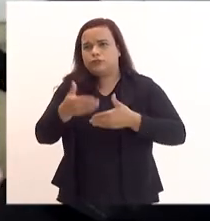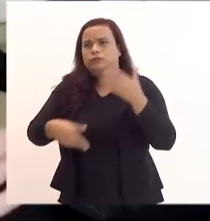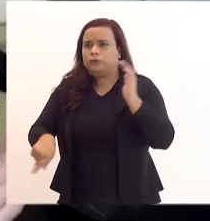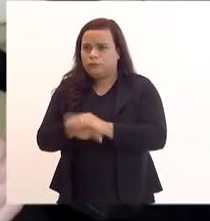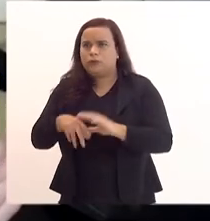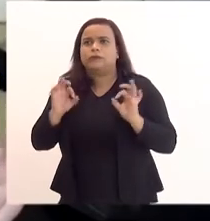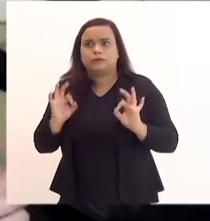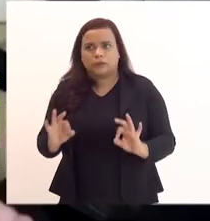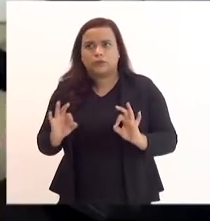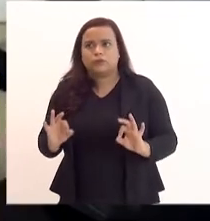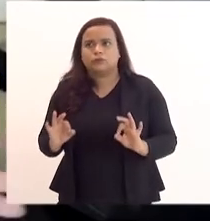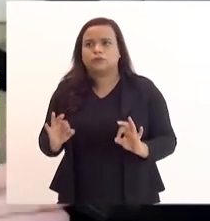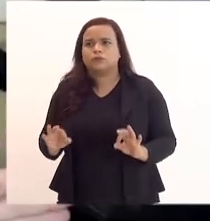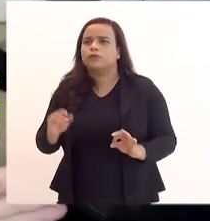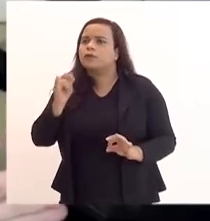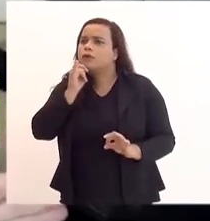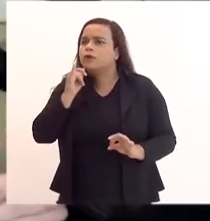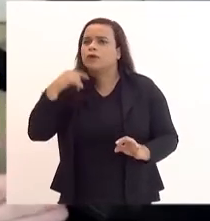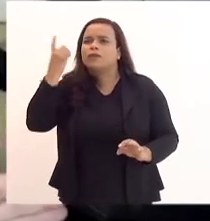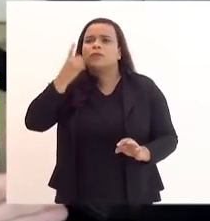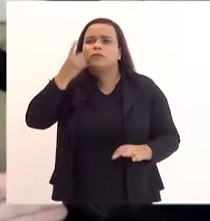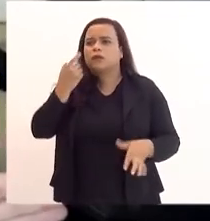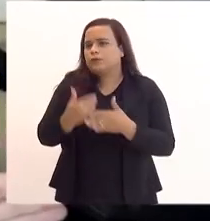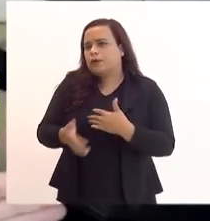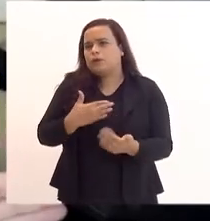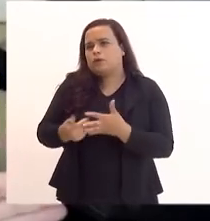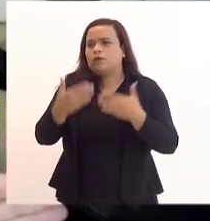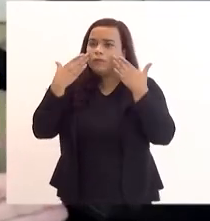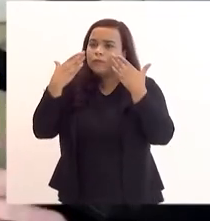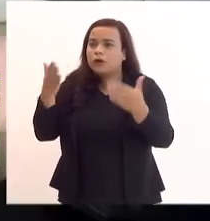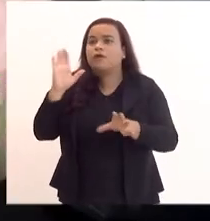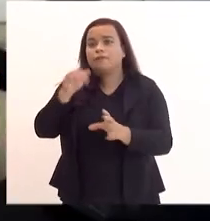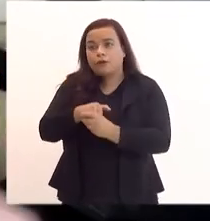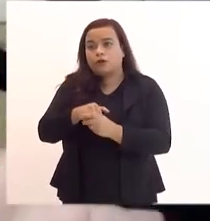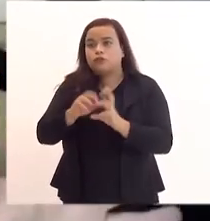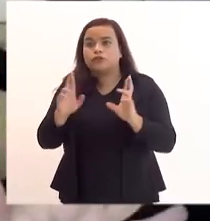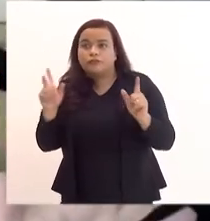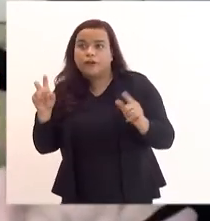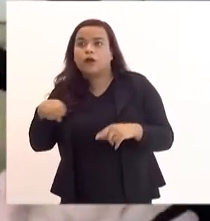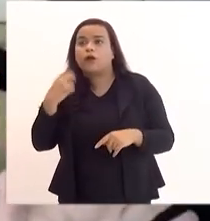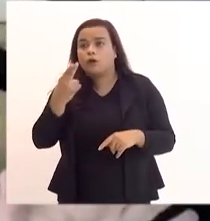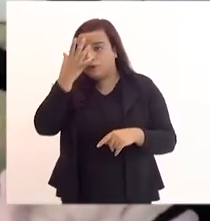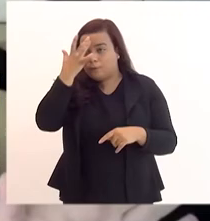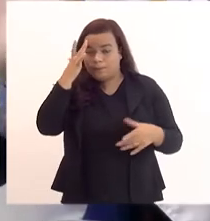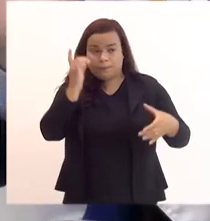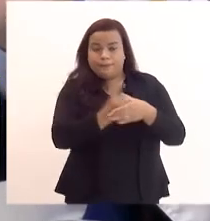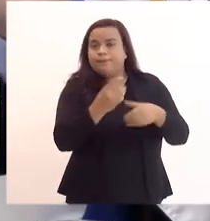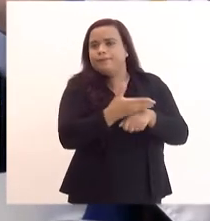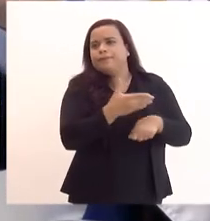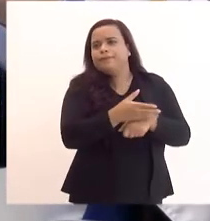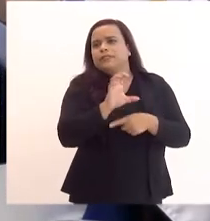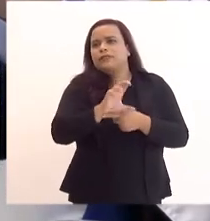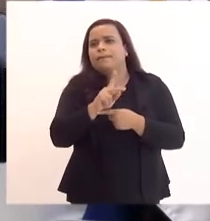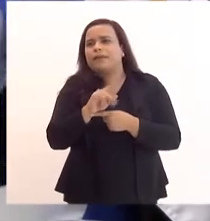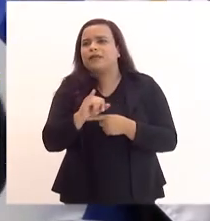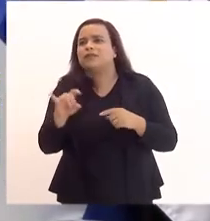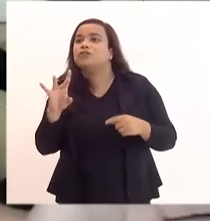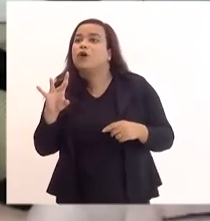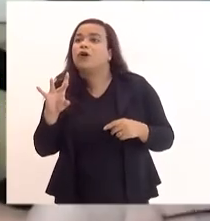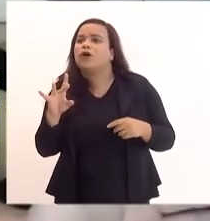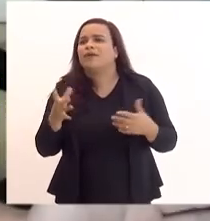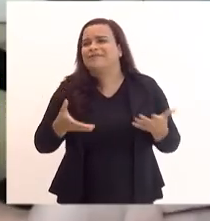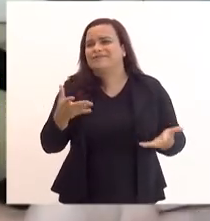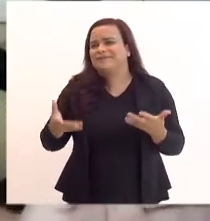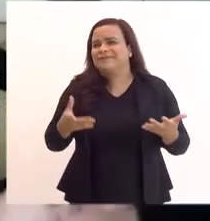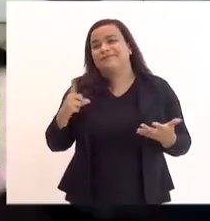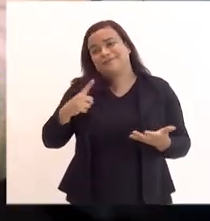por exemplo... Qualquer deputado poderia apresentar um voto divergente ou só quem foi membro da CPI? Ainda tem essa questão. Ainda tem essa